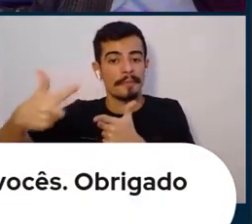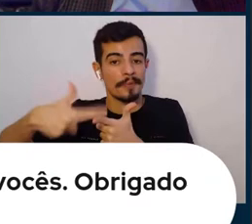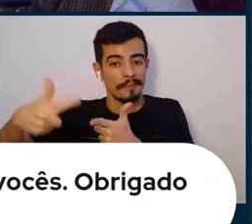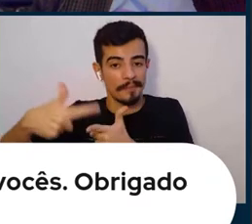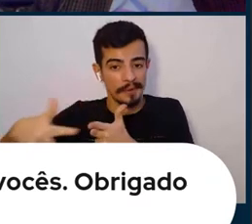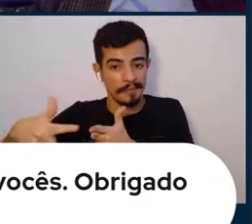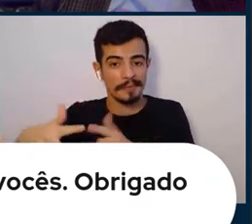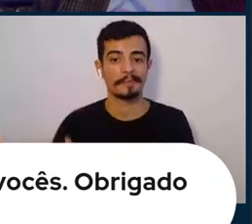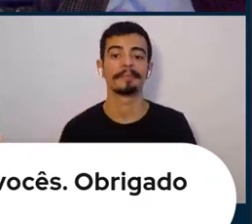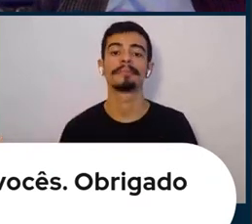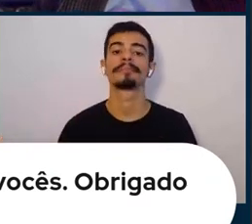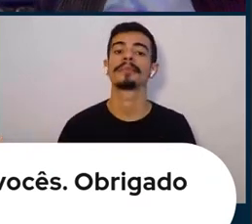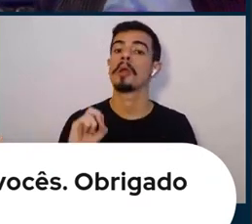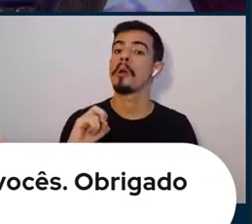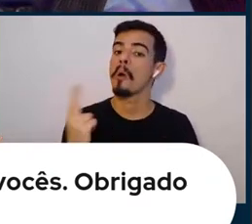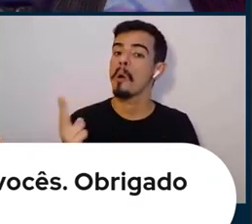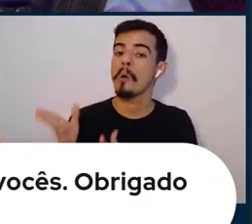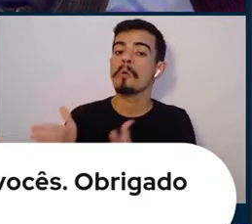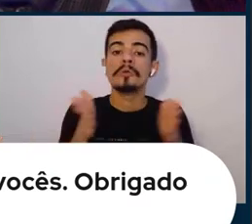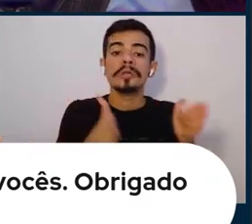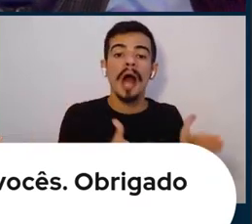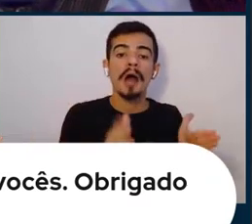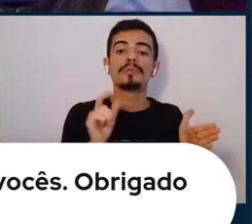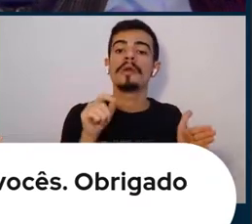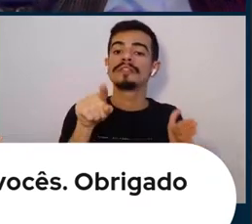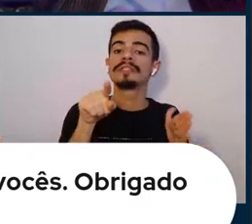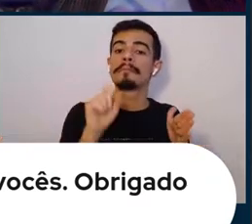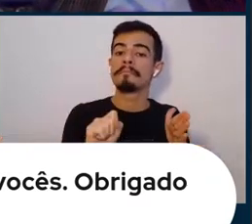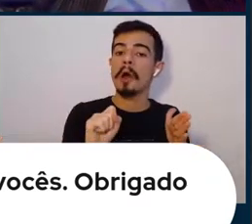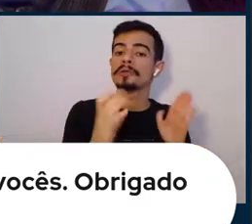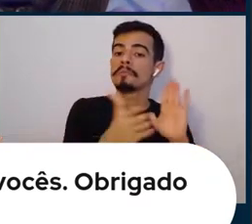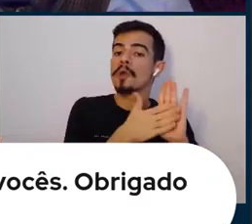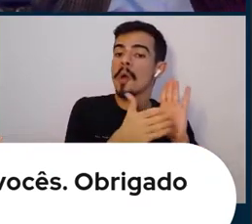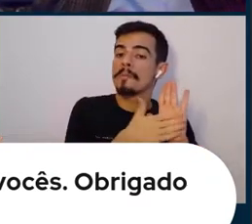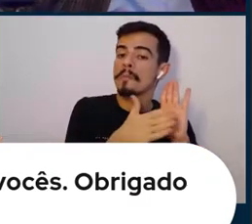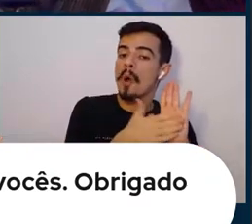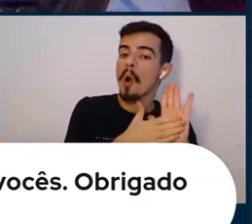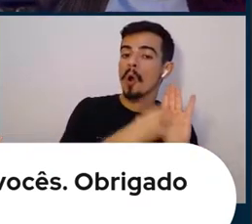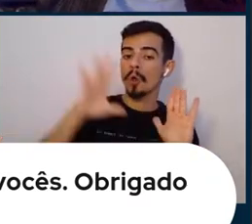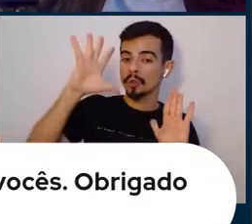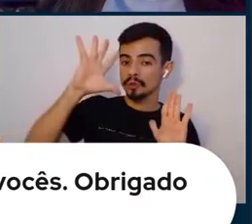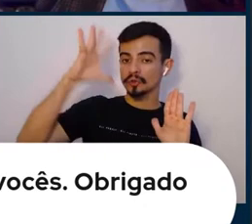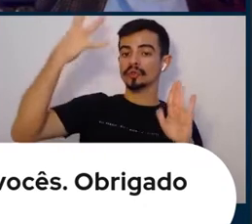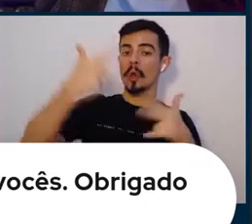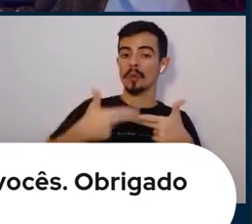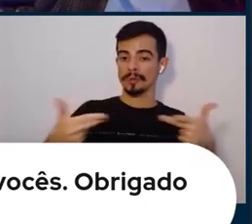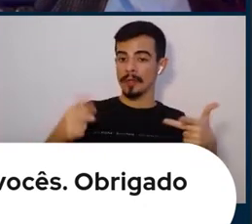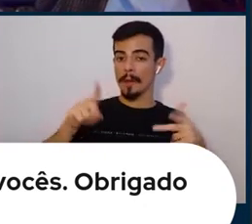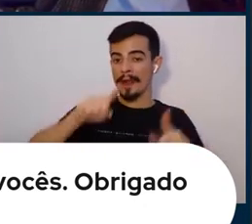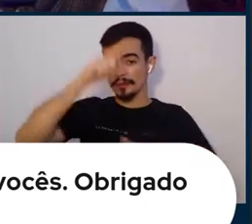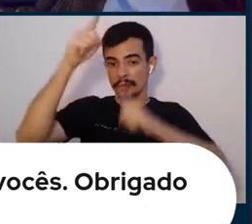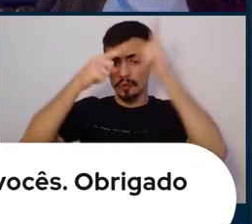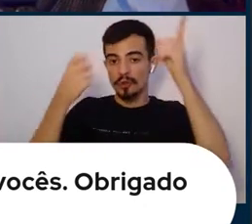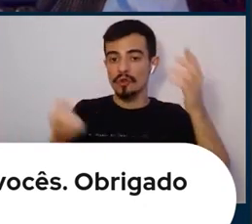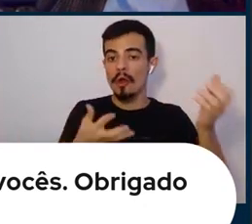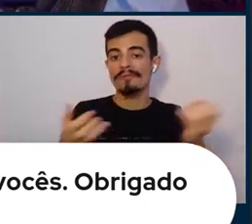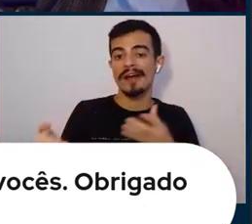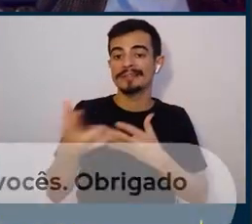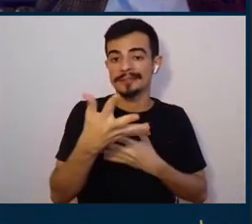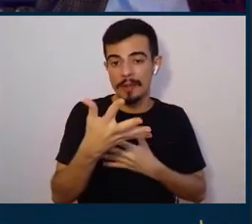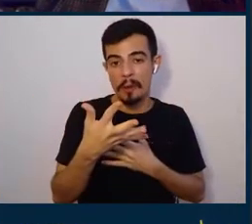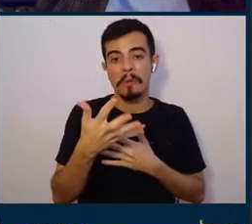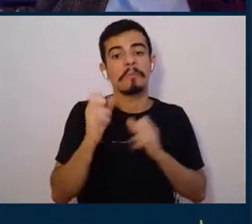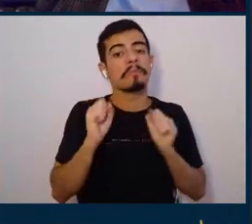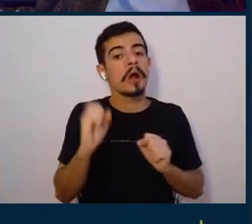um outro lado que você pode propor soluções. Então, é um pouco inovação, né? Então, a gente pode ali tentar fazer uma coisinha